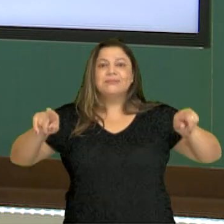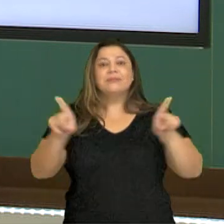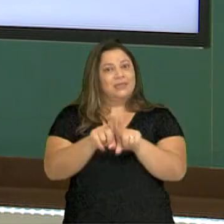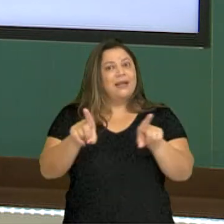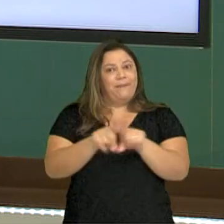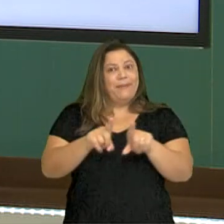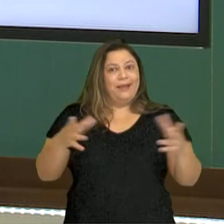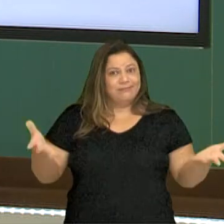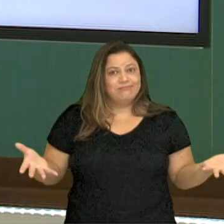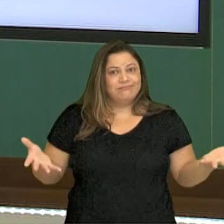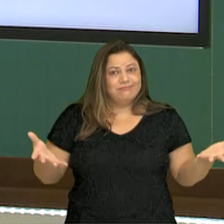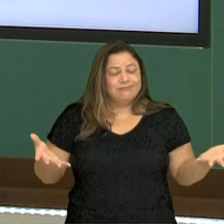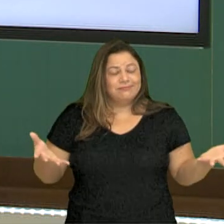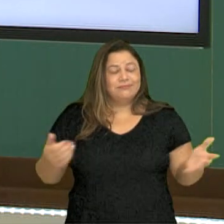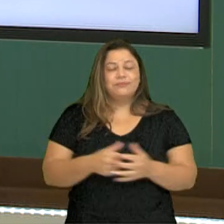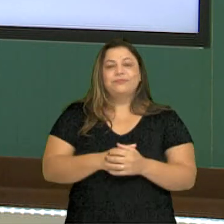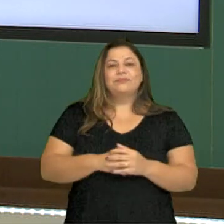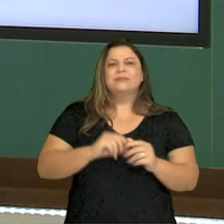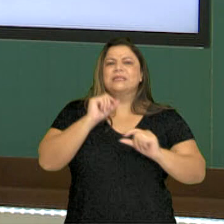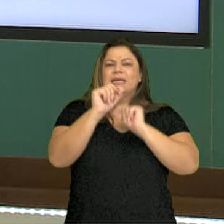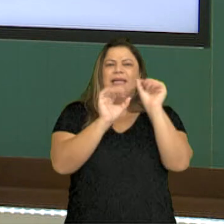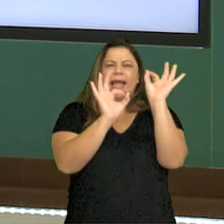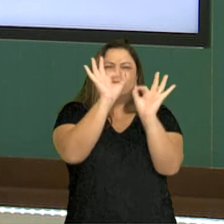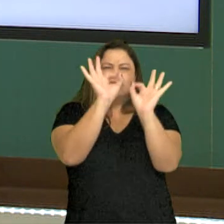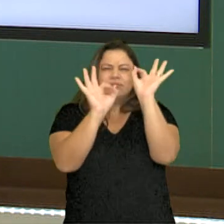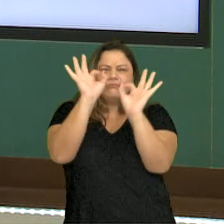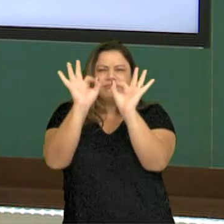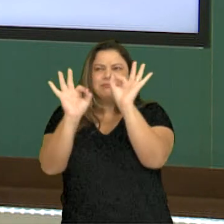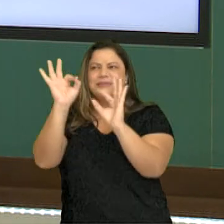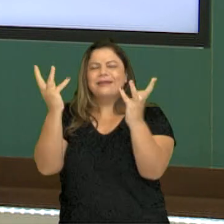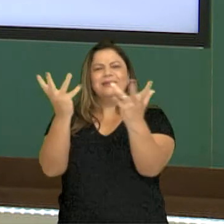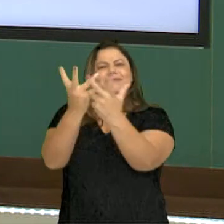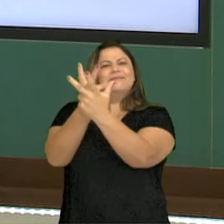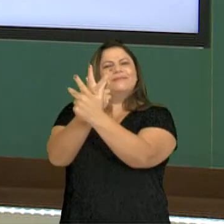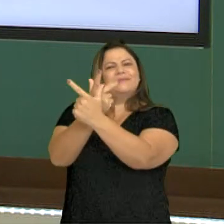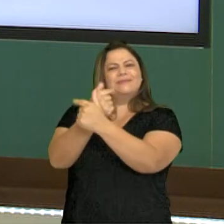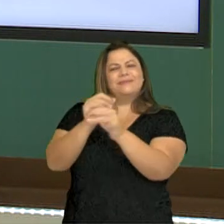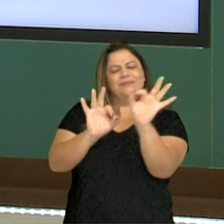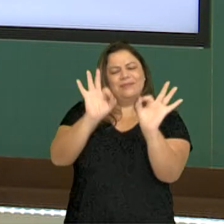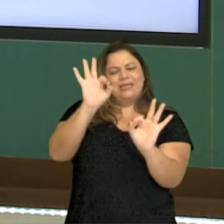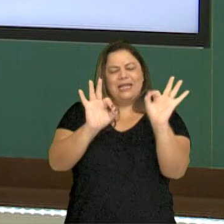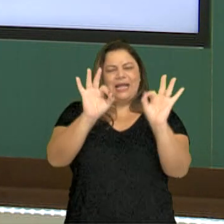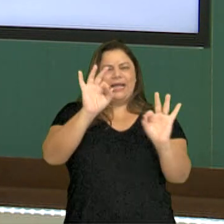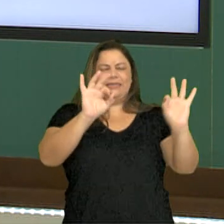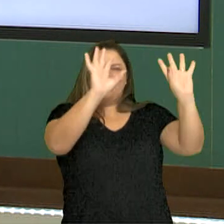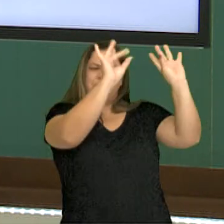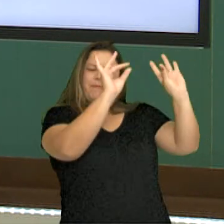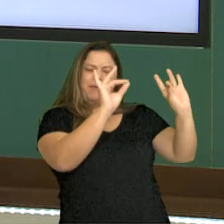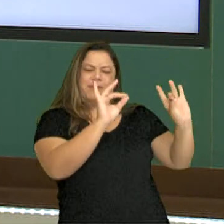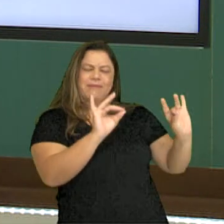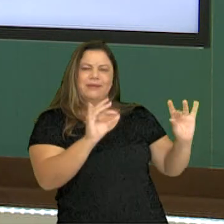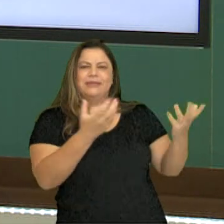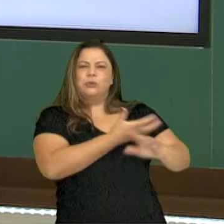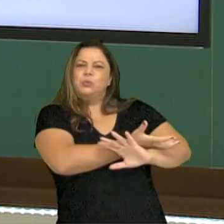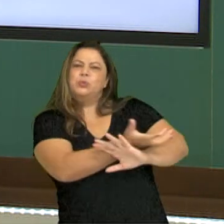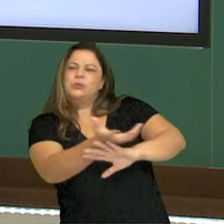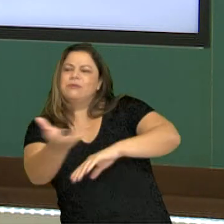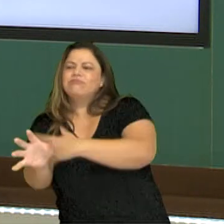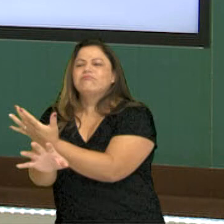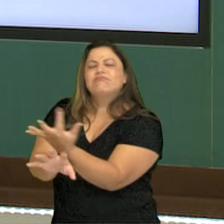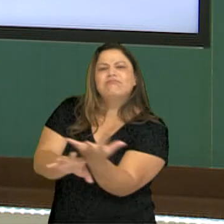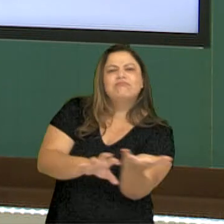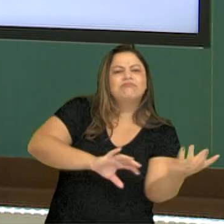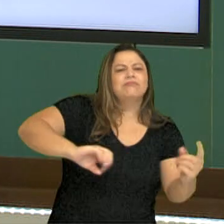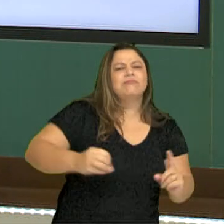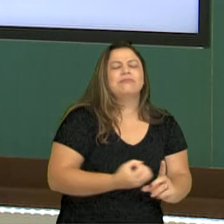alimentação. E a questão de ornamentação? Então, as plantas no nosso quintal, no nosso jardim, as flores que a